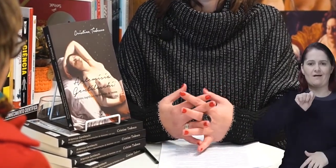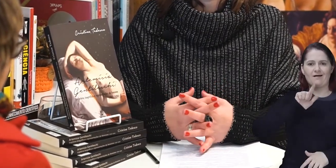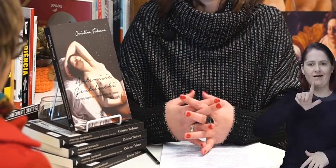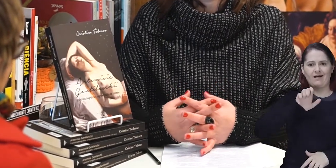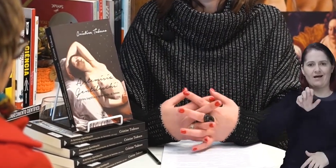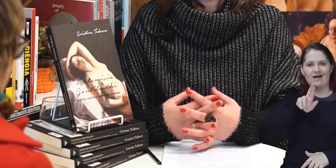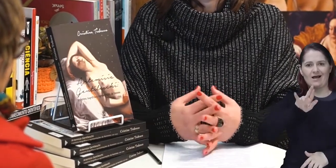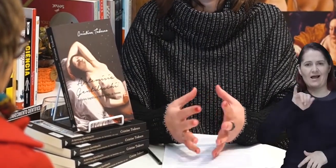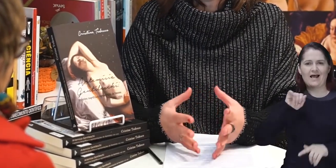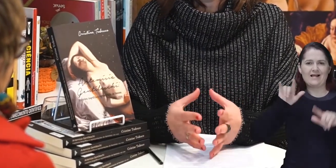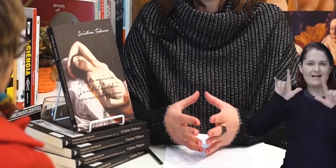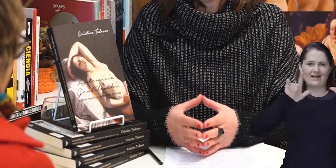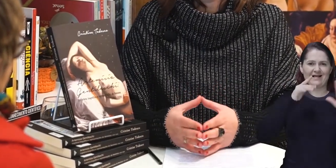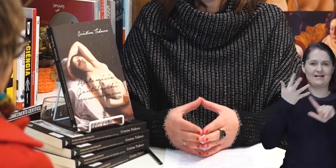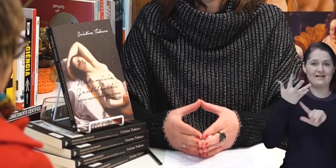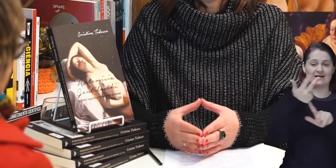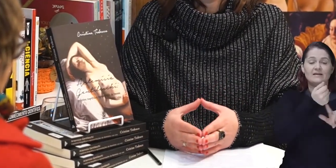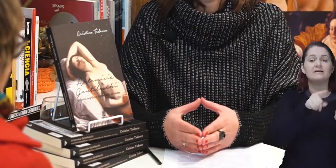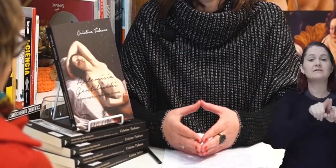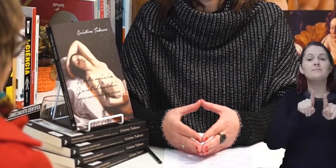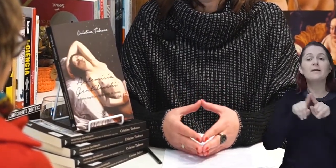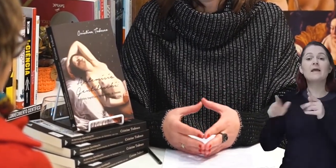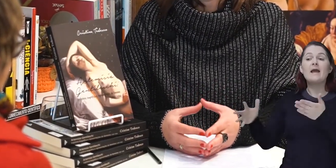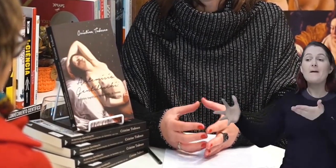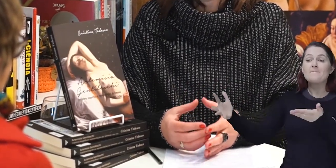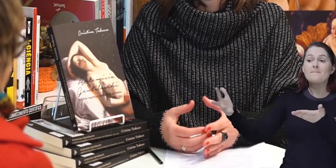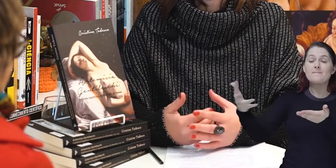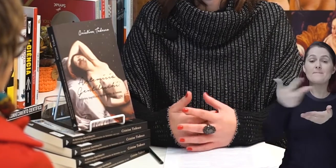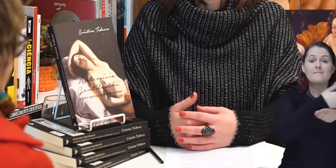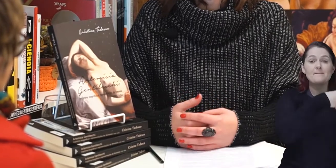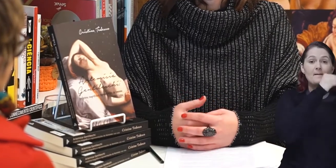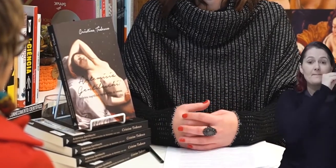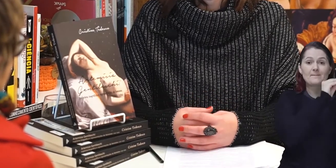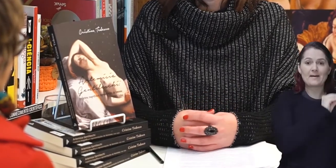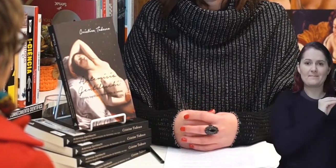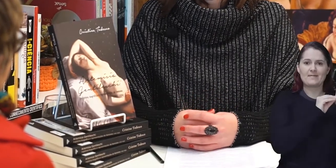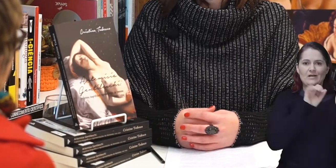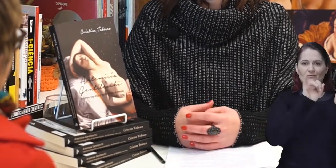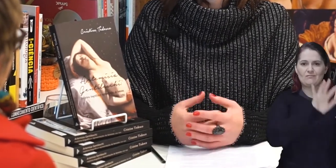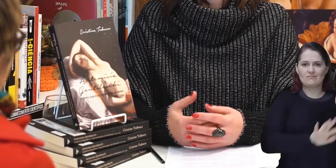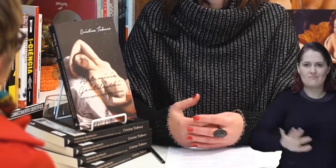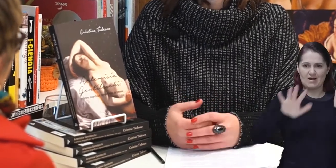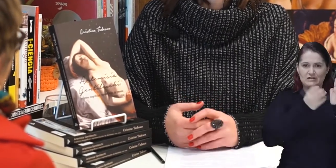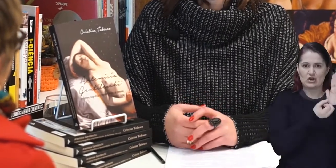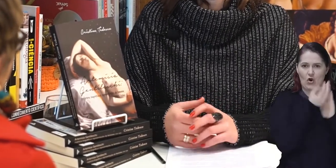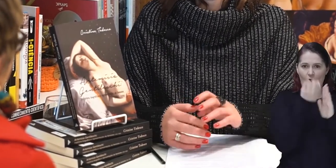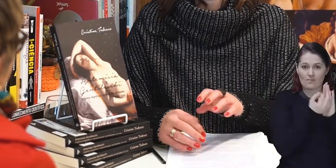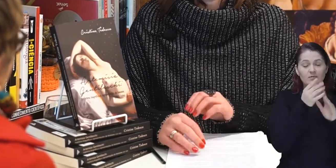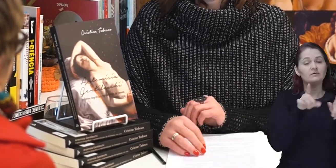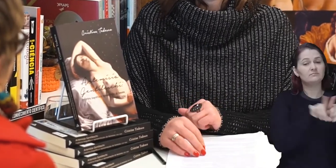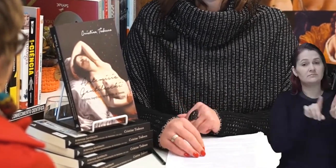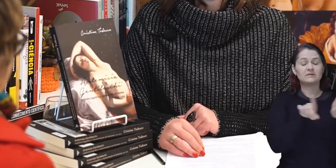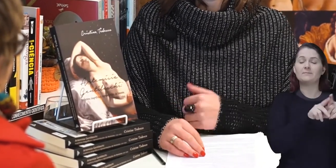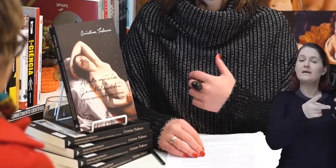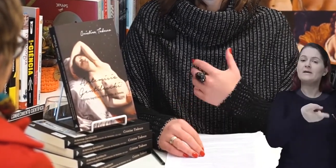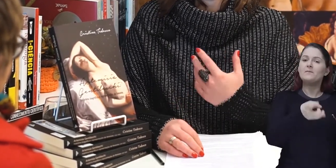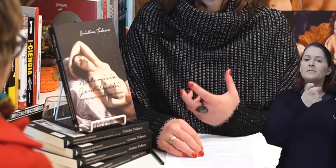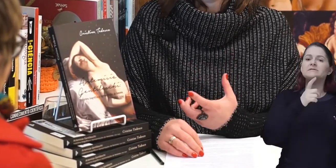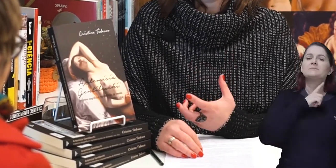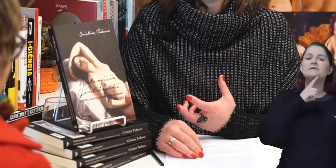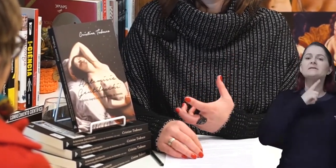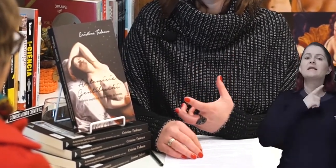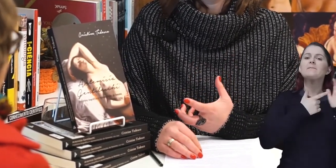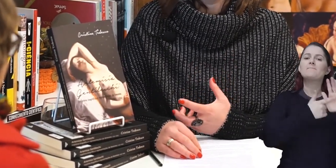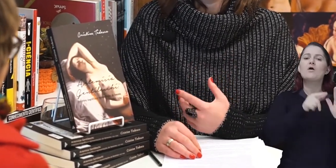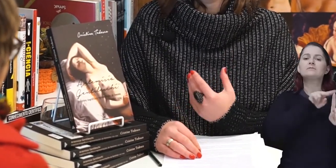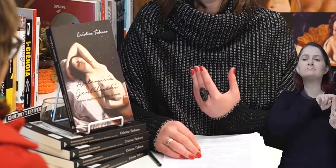galerias. Todo esse mapeamento de fontes visuais também me trouxe uma contribuição no sentido de perceber que existem muitas